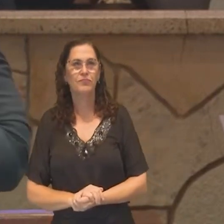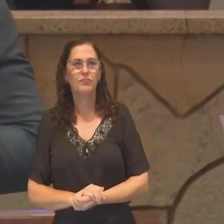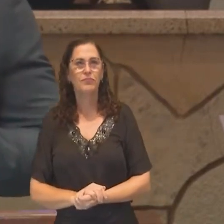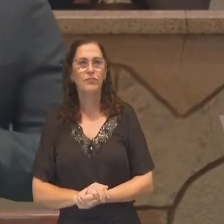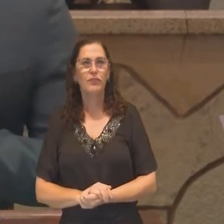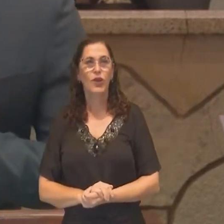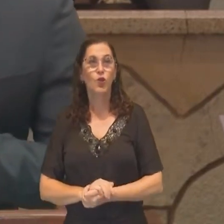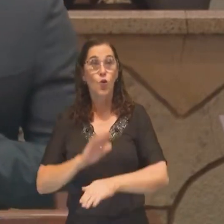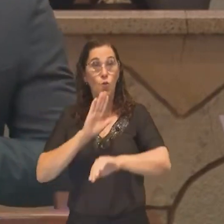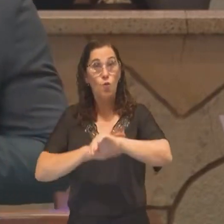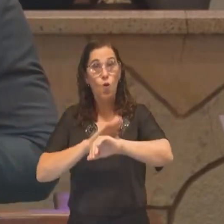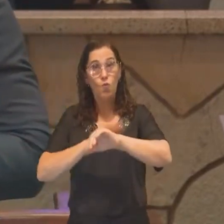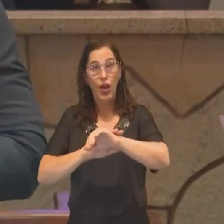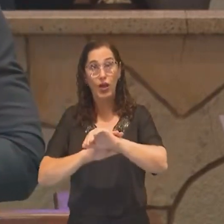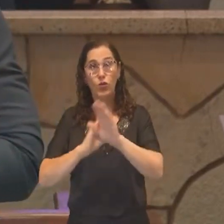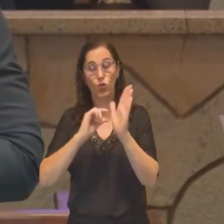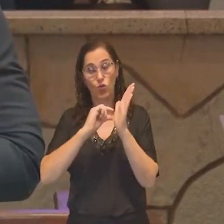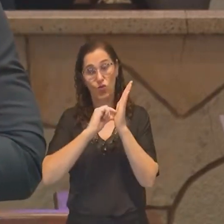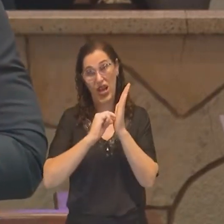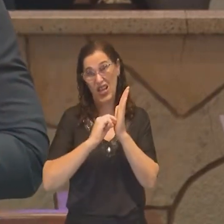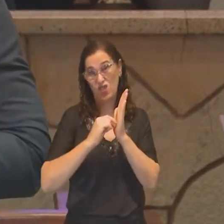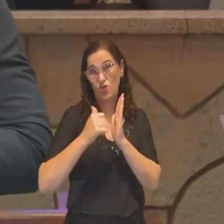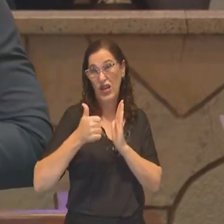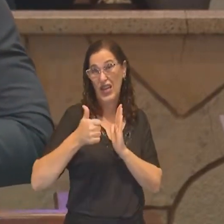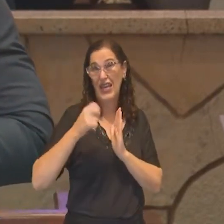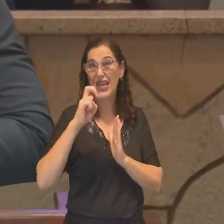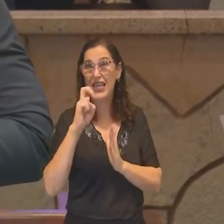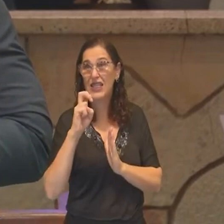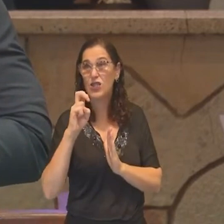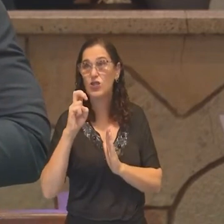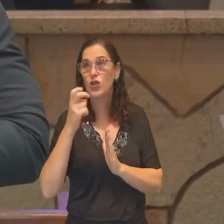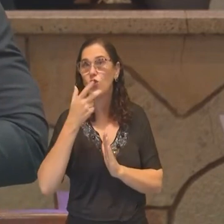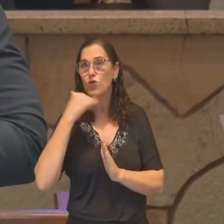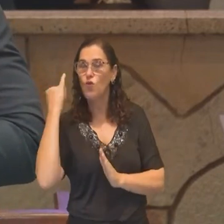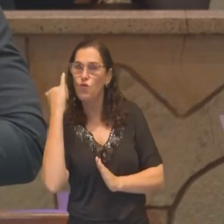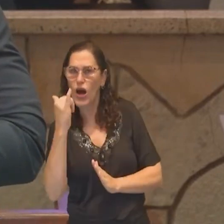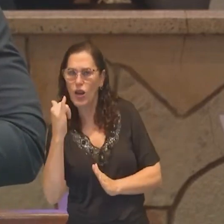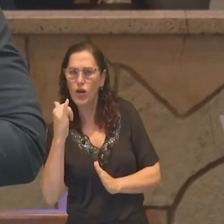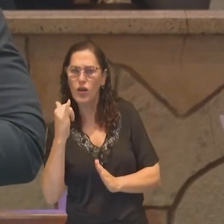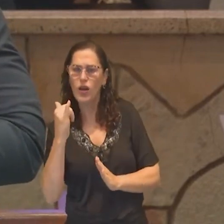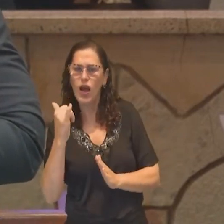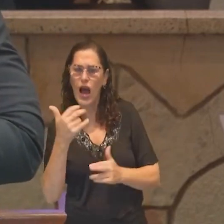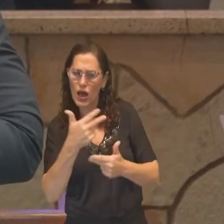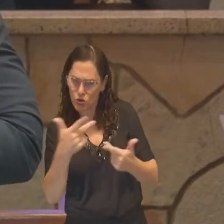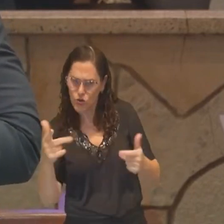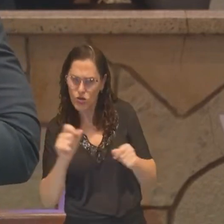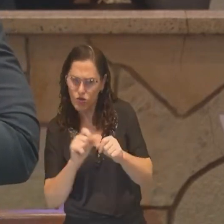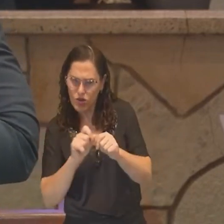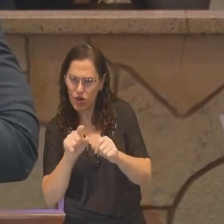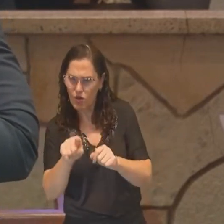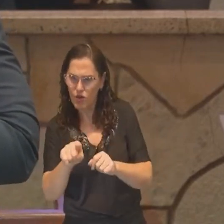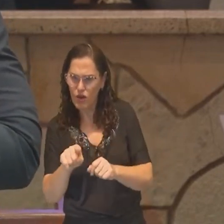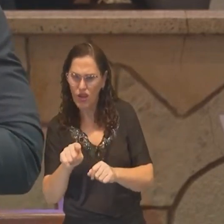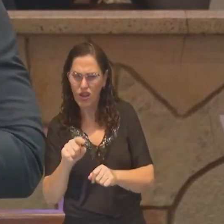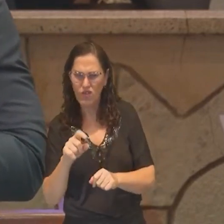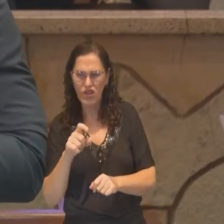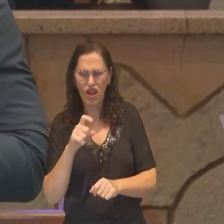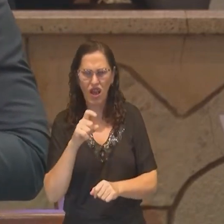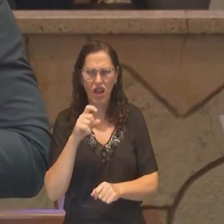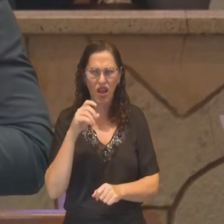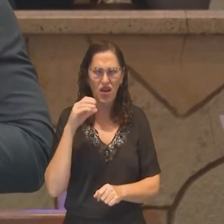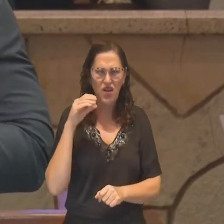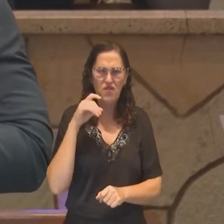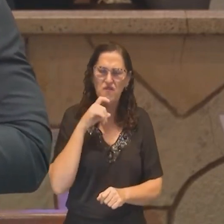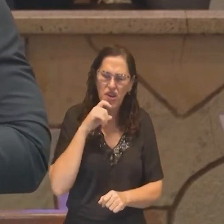Quando ele fala aqui no verso 15, conheço as obras que você realiza, acompanhe comigo, que você não é nem frio nem